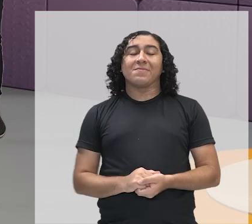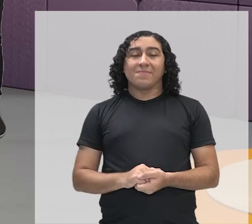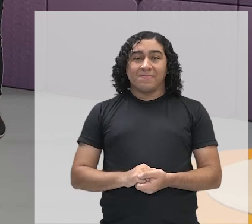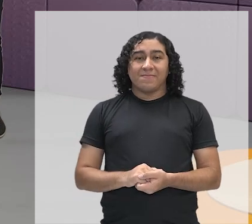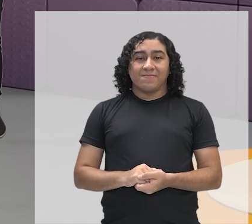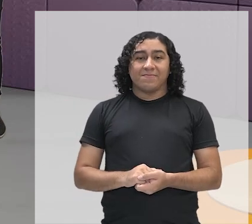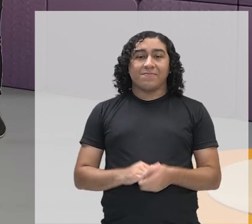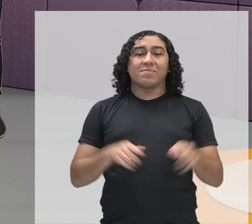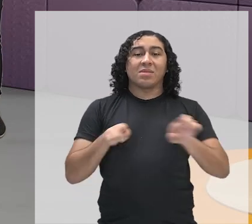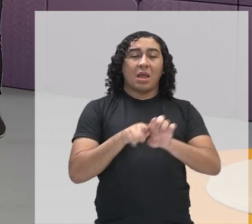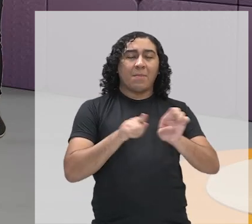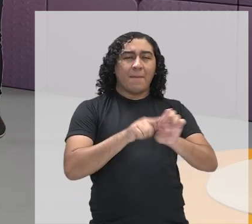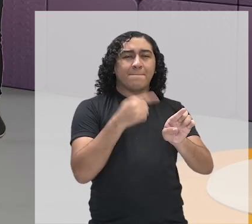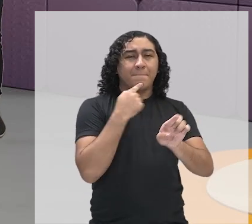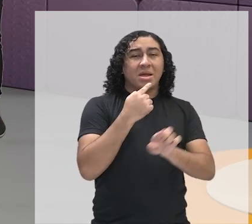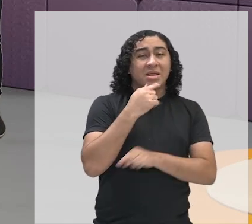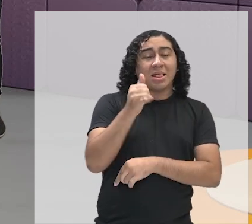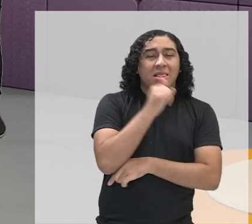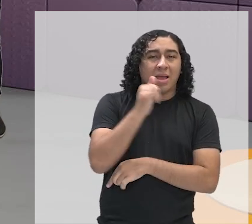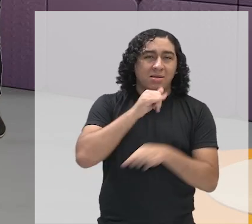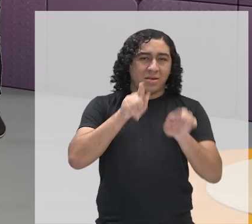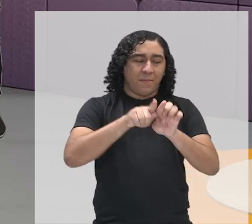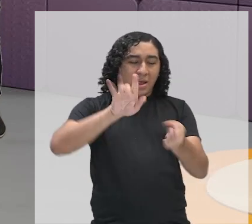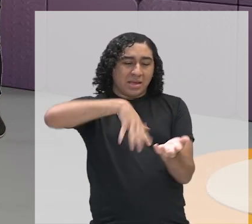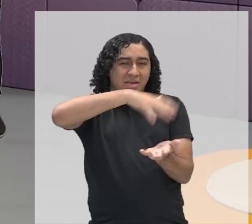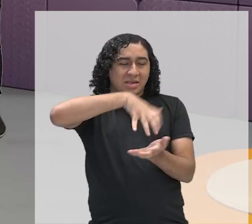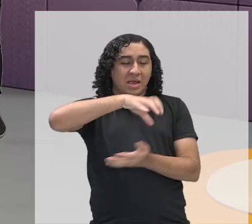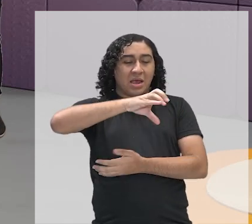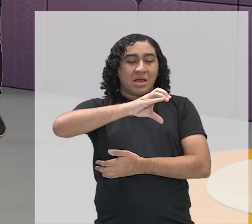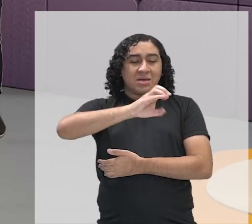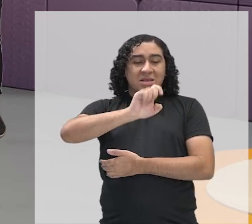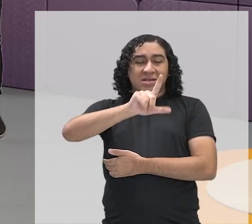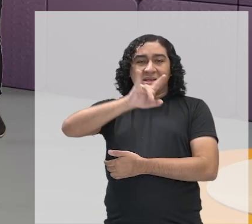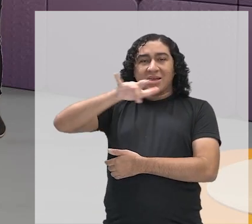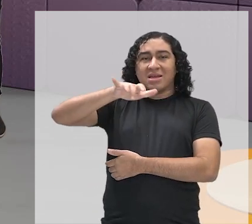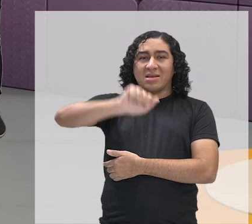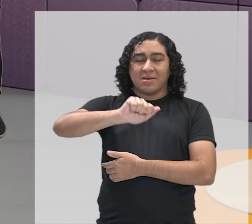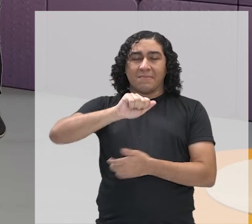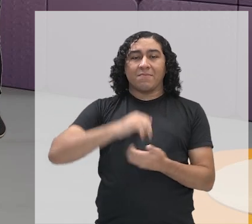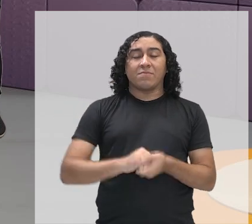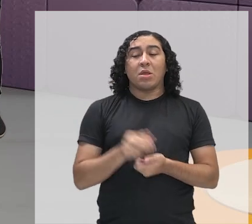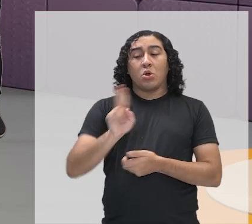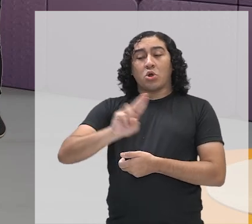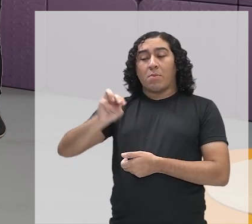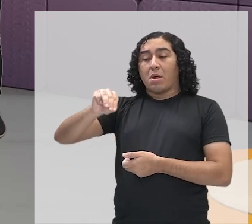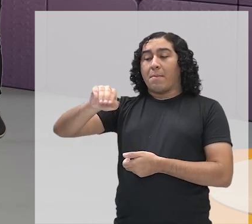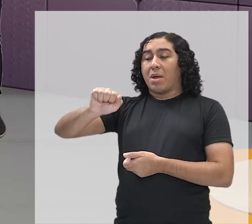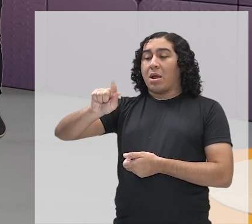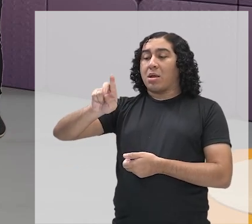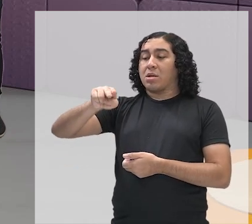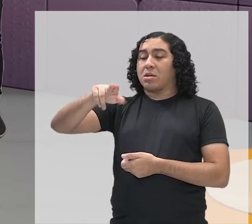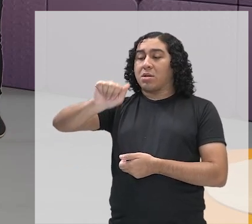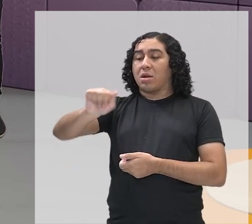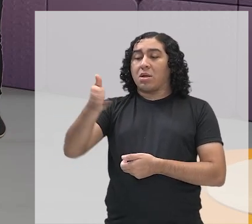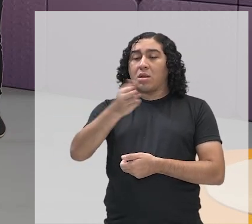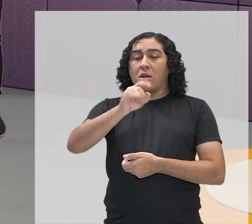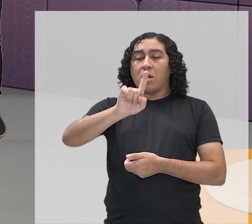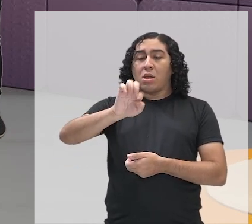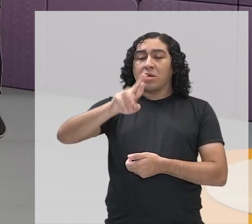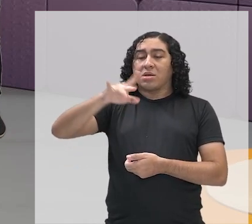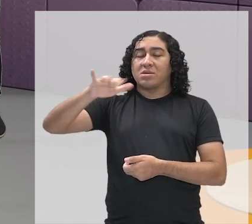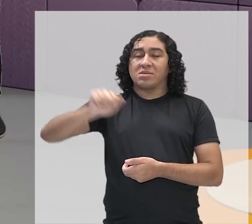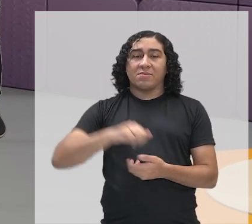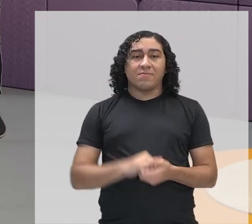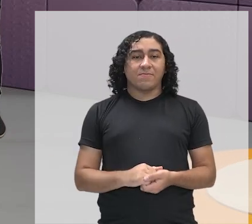a ilha da Sicília, tá? Que a gente chamava então de Magna Grécia. O litoral grego é bastante